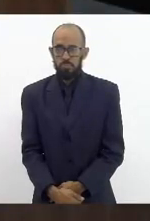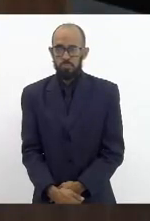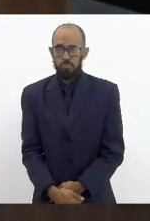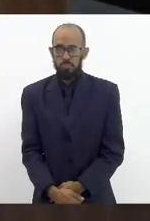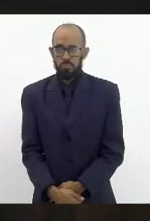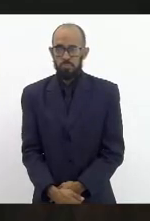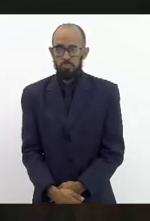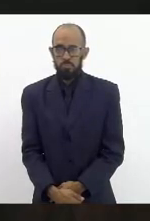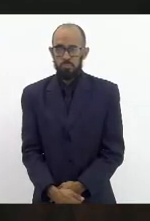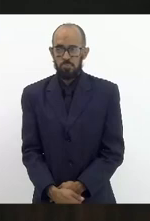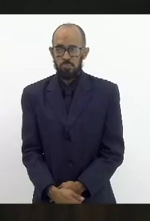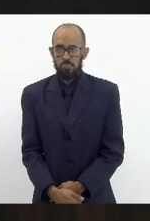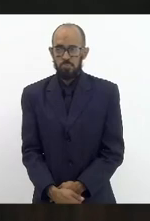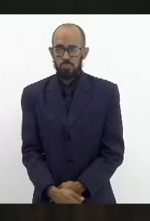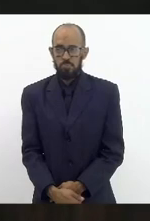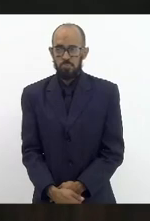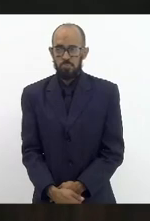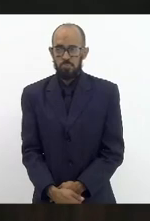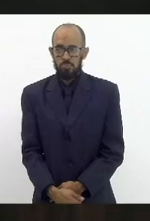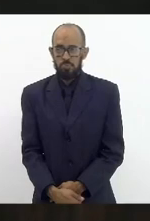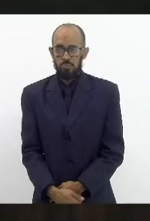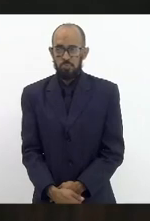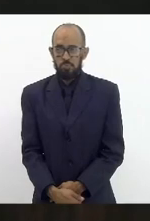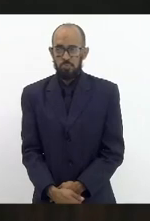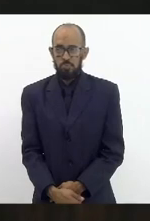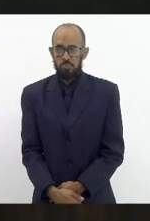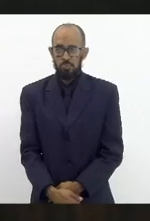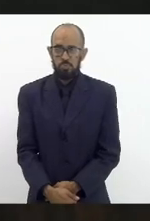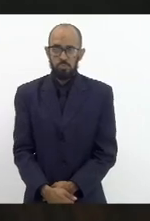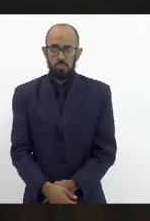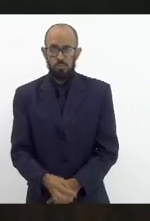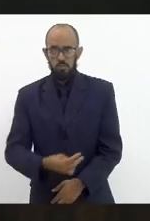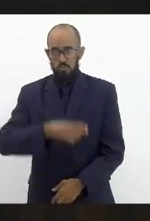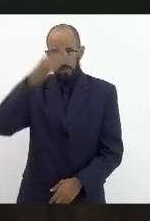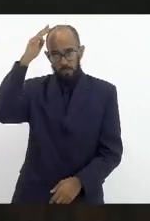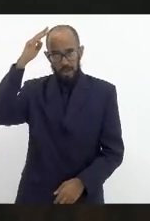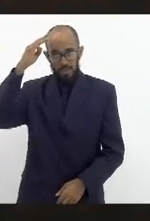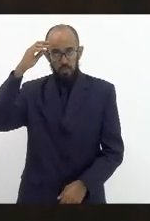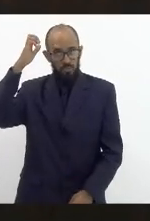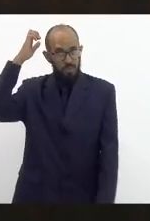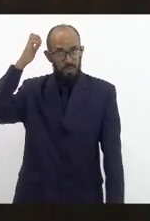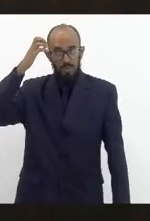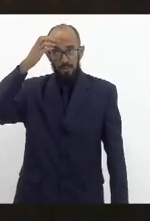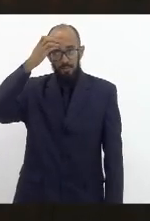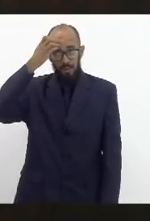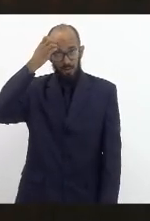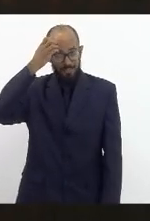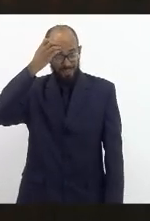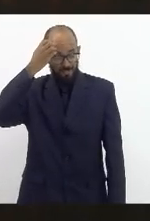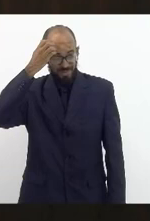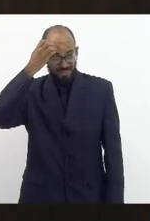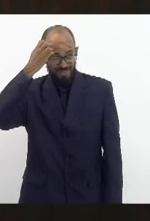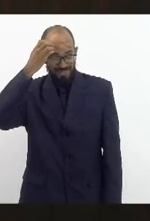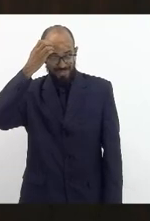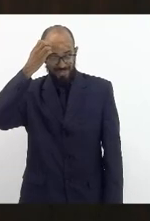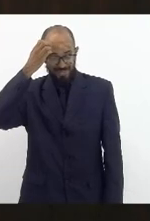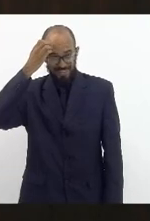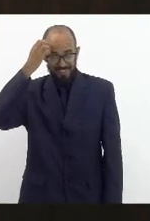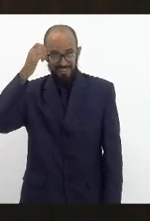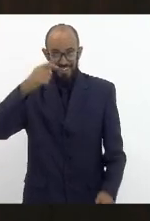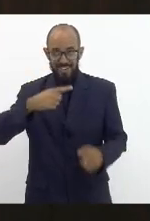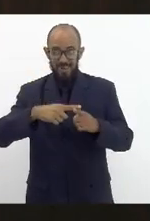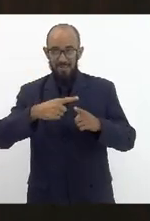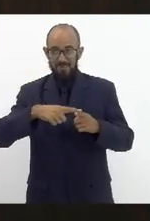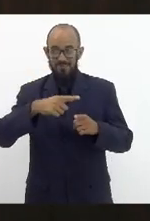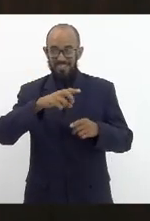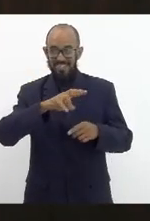Não foi que a gente combinou de falar? E o Márcio, quando coça a cabeça assim, doutora, é porque ele vai fazer.